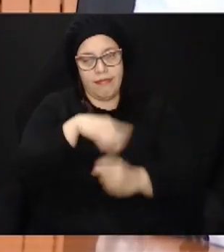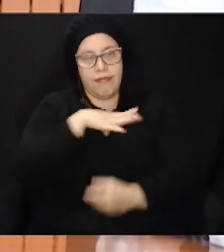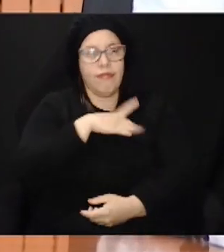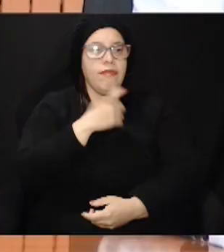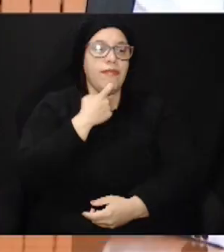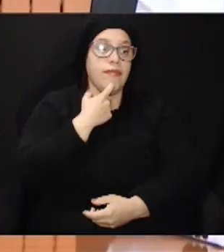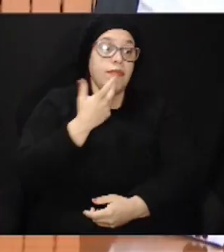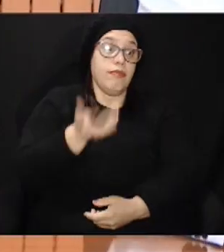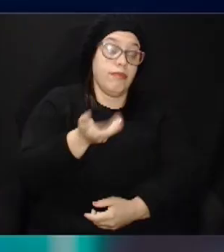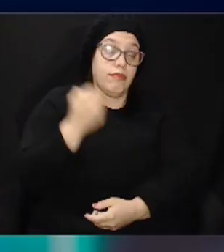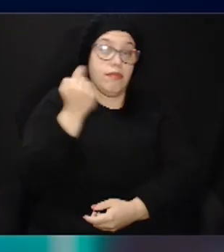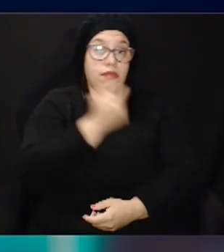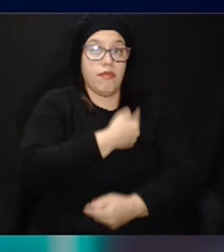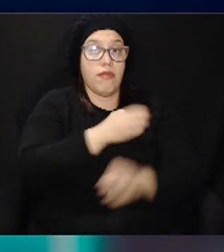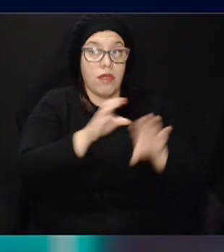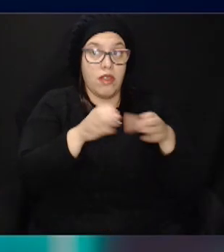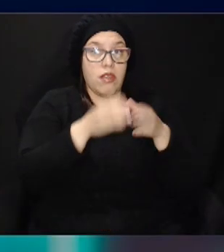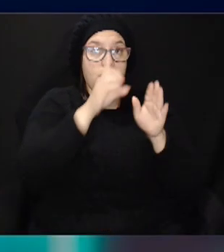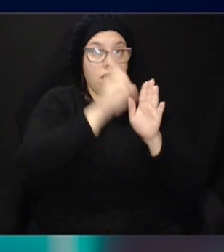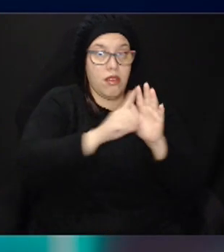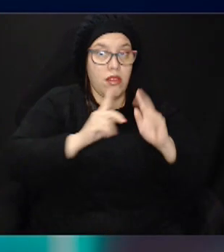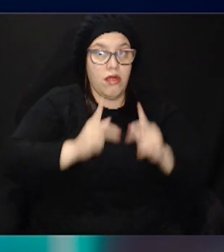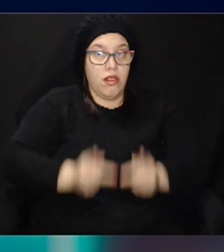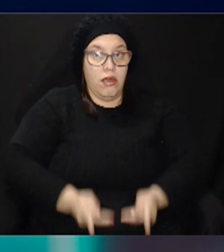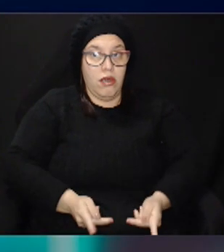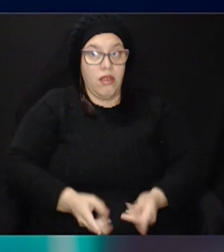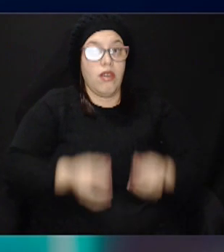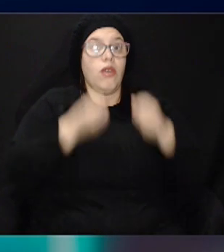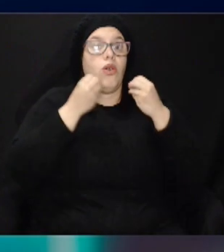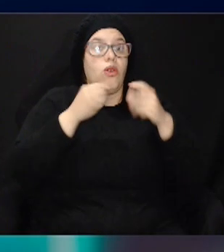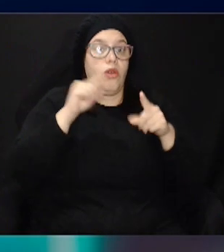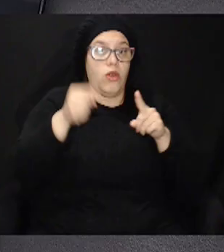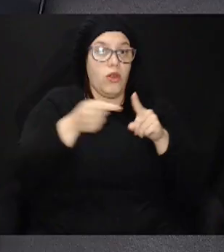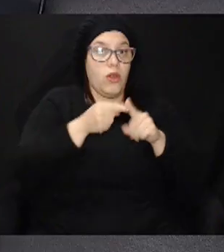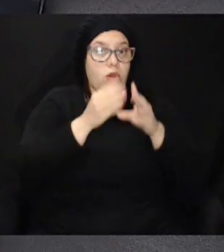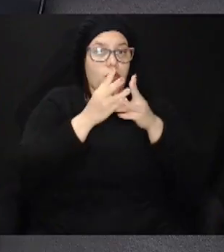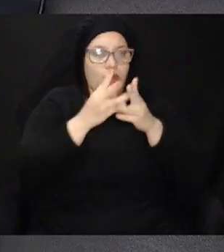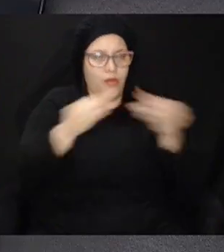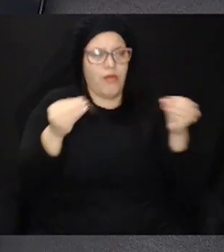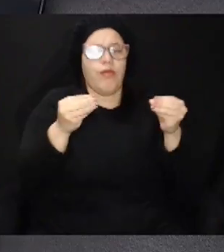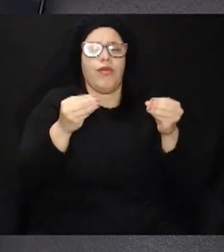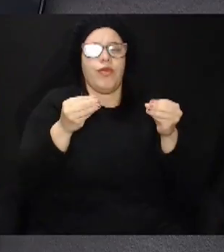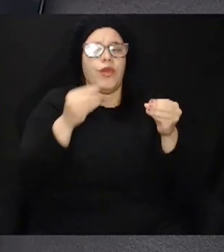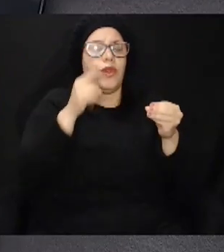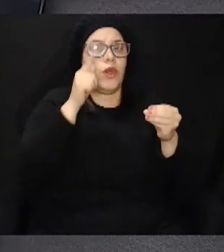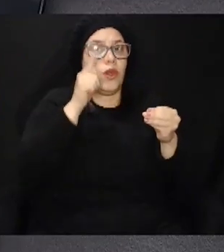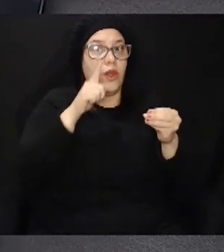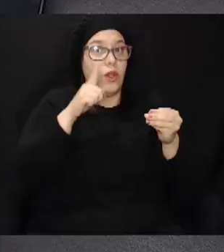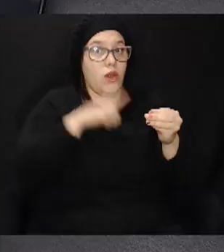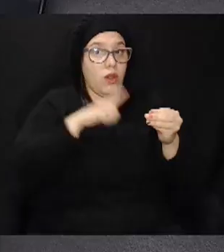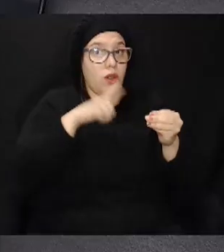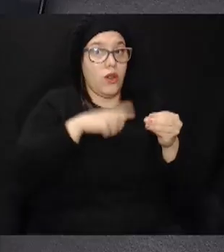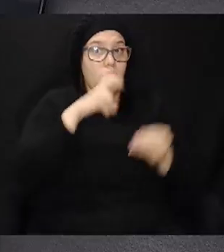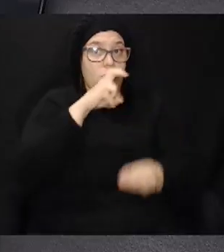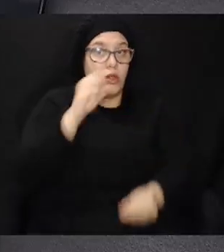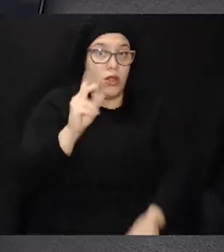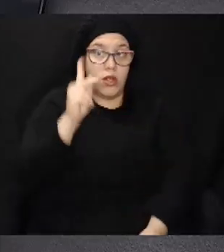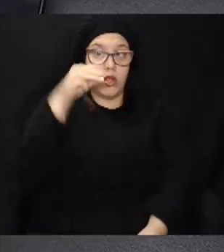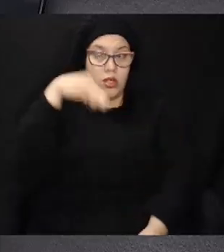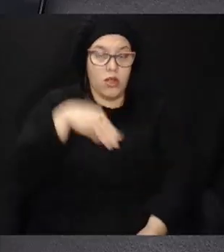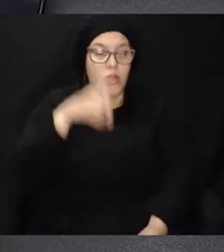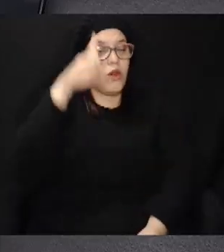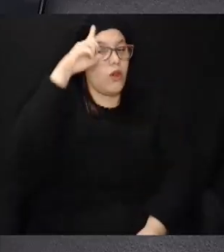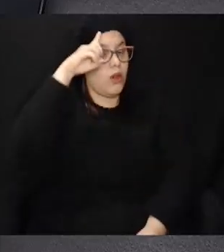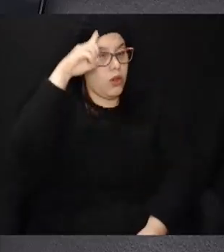a nossa Comissão de Direitos Humanos tem como objetivo mitigar. Existem pessoas que rodam 50 quilômetros todos os dias